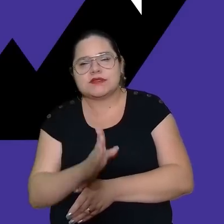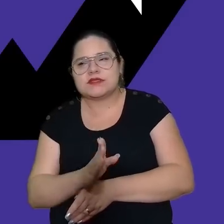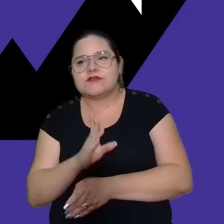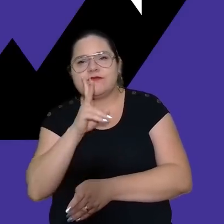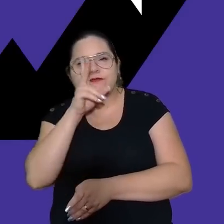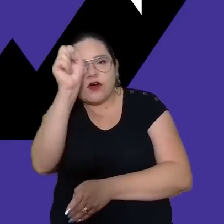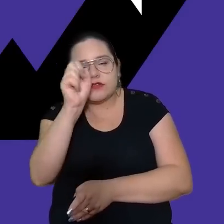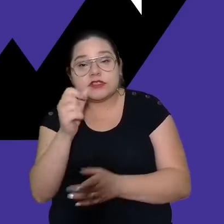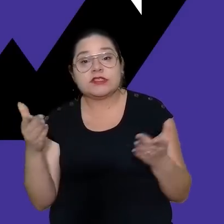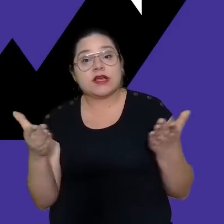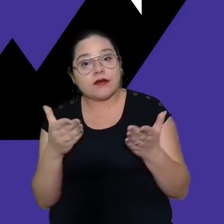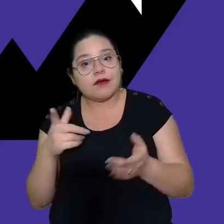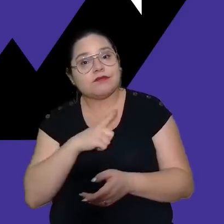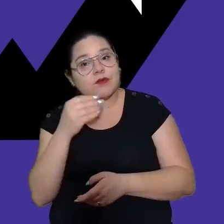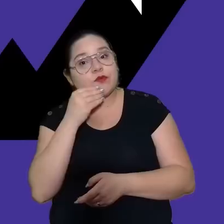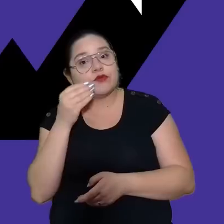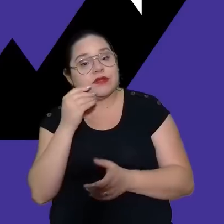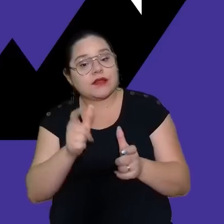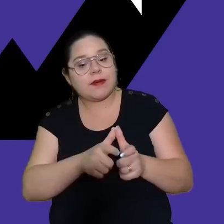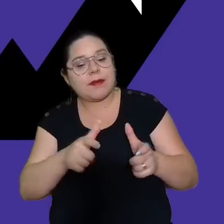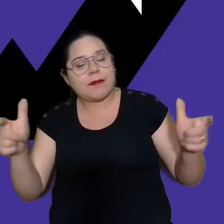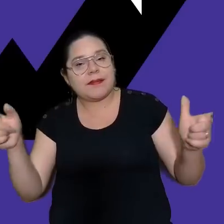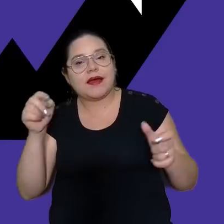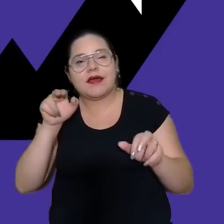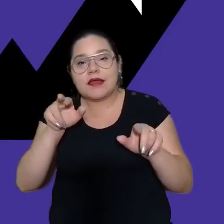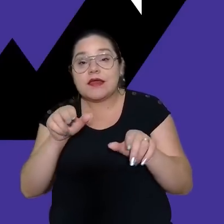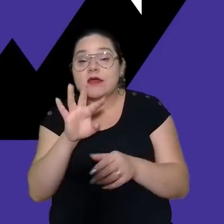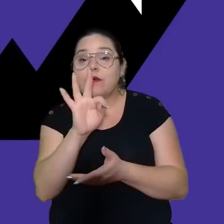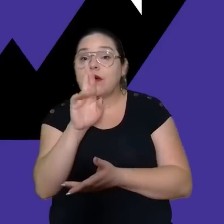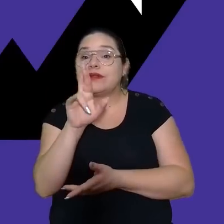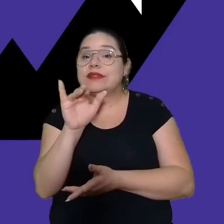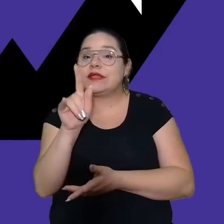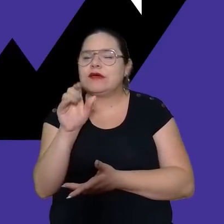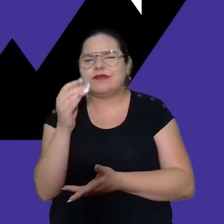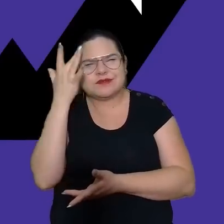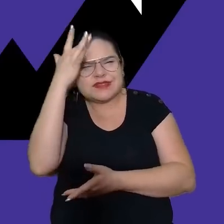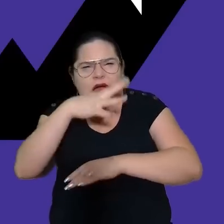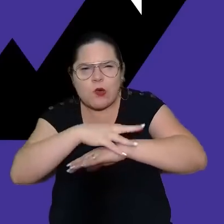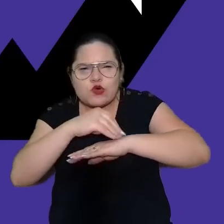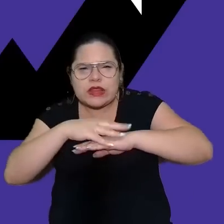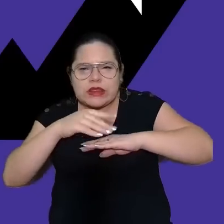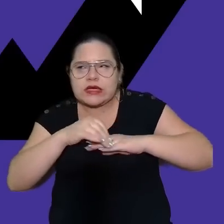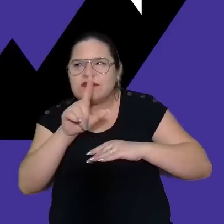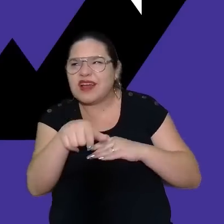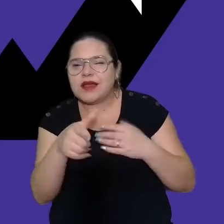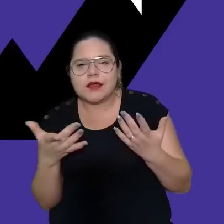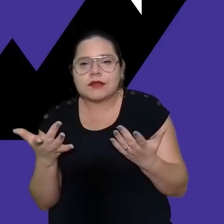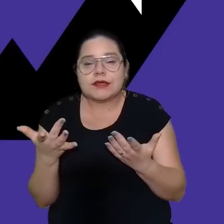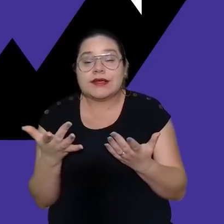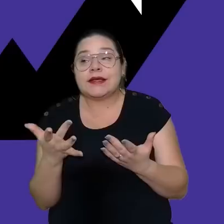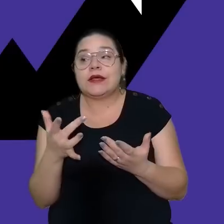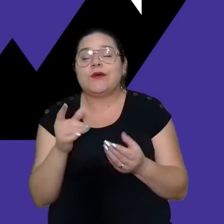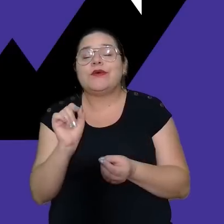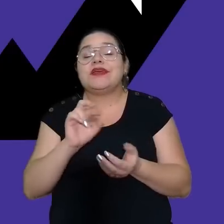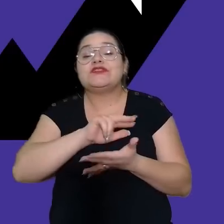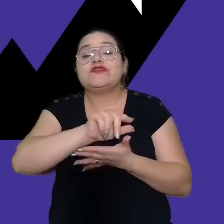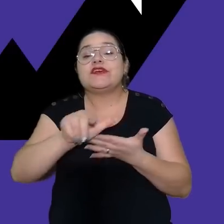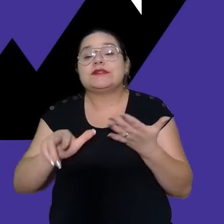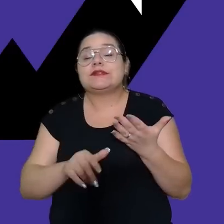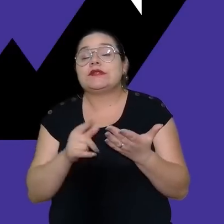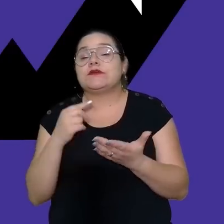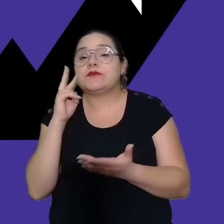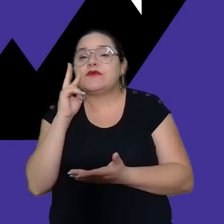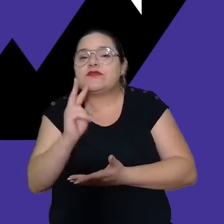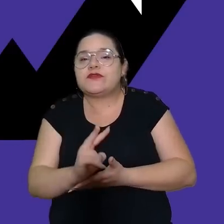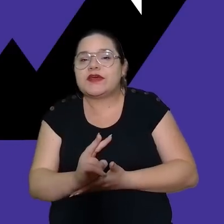têm oportunidade de crescimento, assim como o trigo? Eu não sei se o algodão é uma delas. O que a gente pode enxergar aí de diversificação